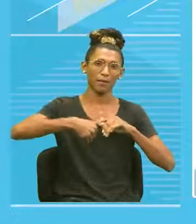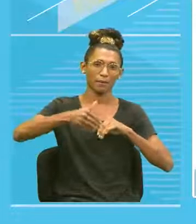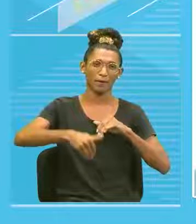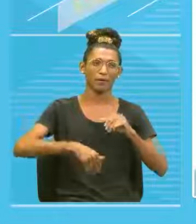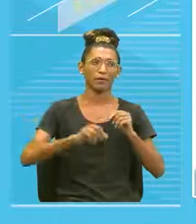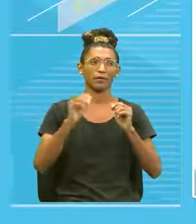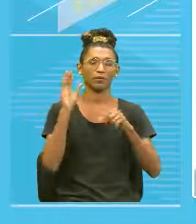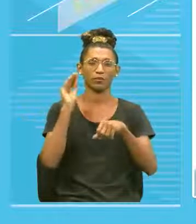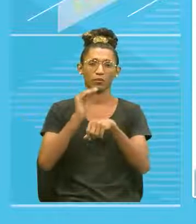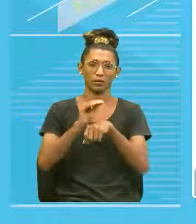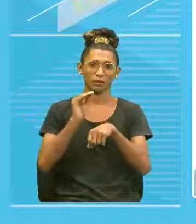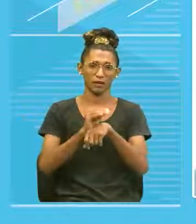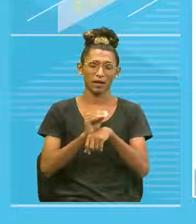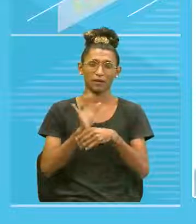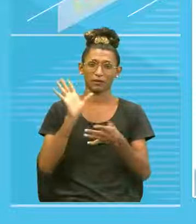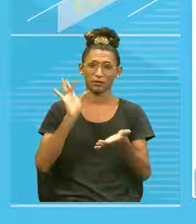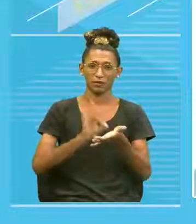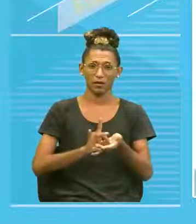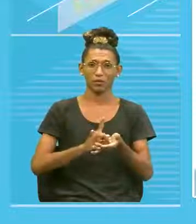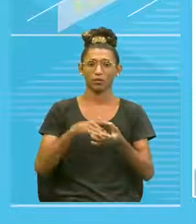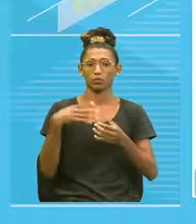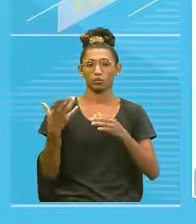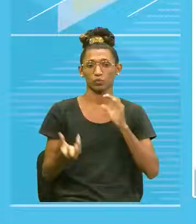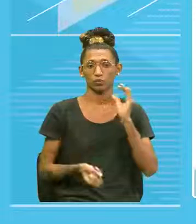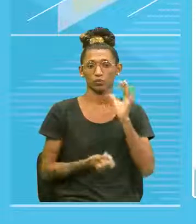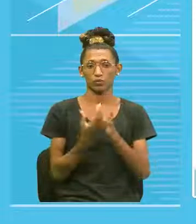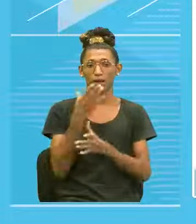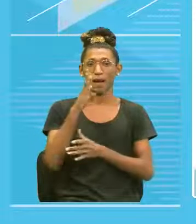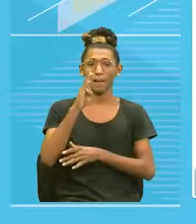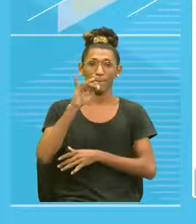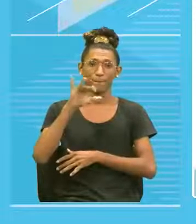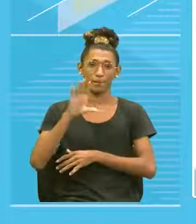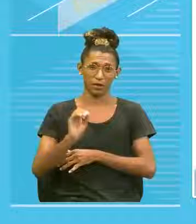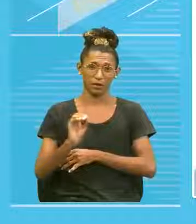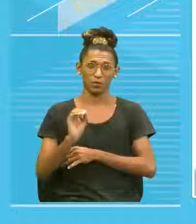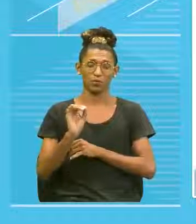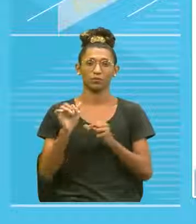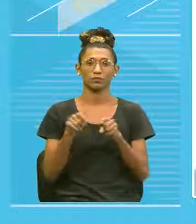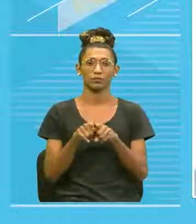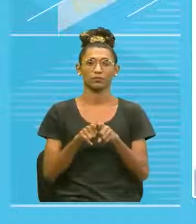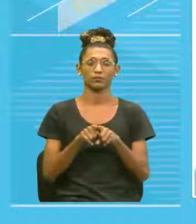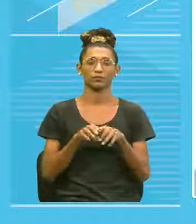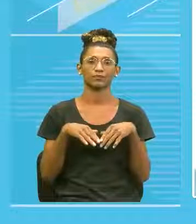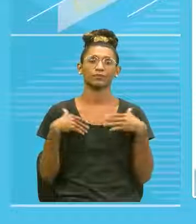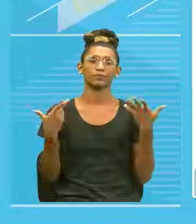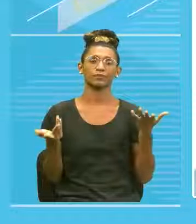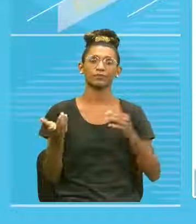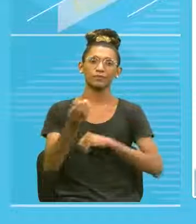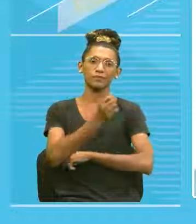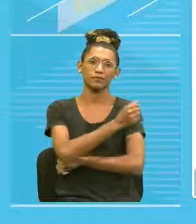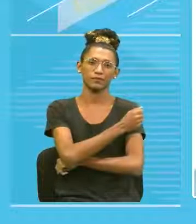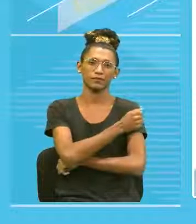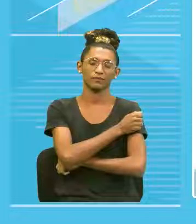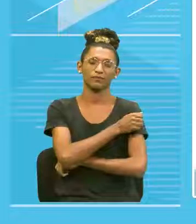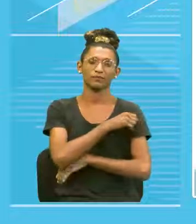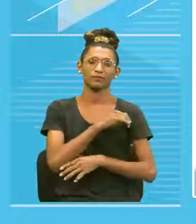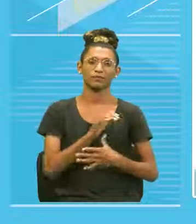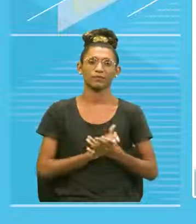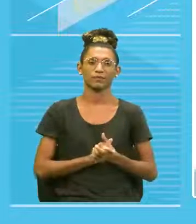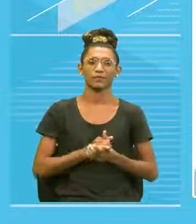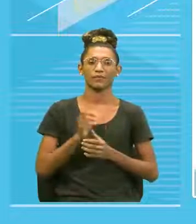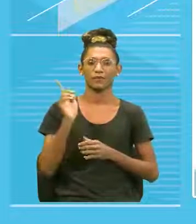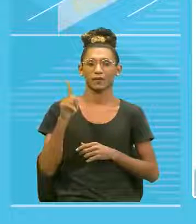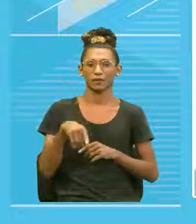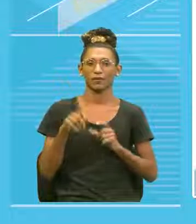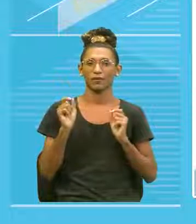muito a produzir biomassa e e Olha gente bom e foi